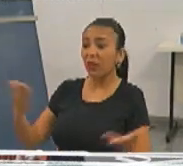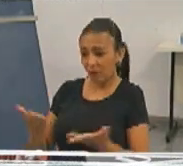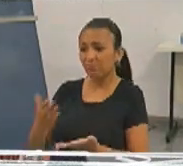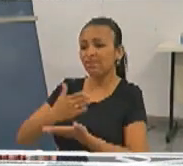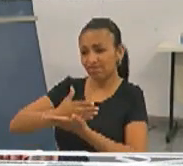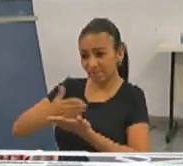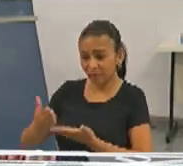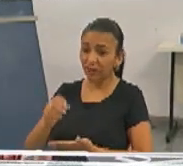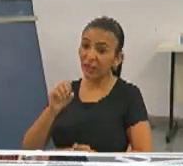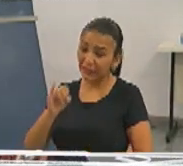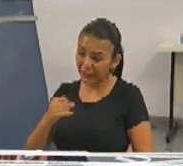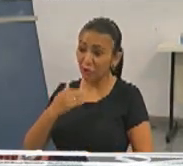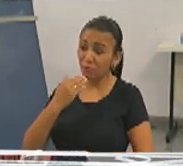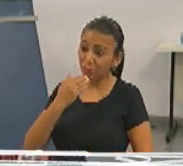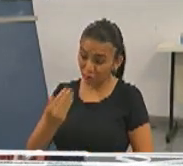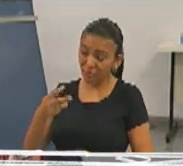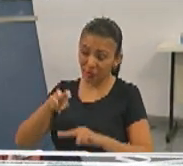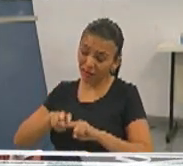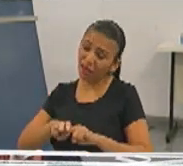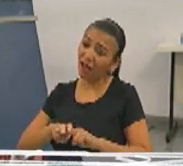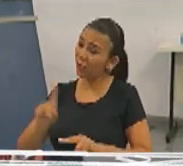Se eu pedir para sentar, não é porque